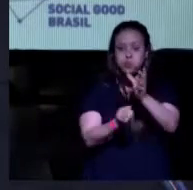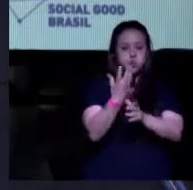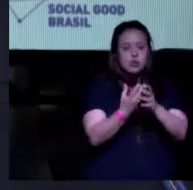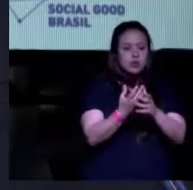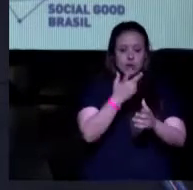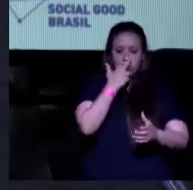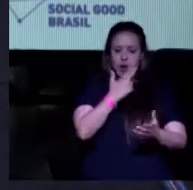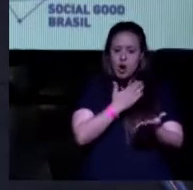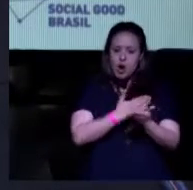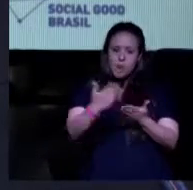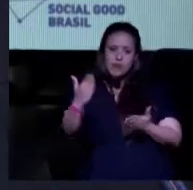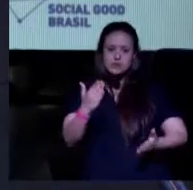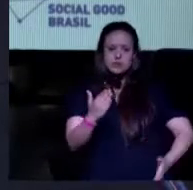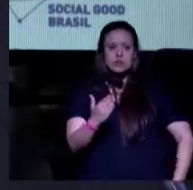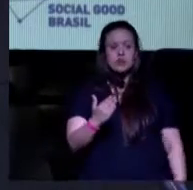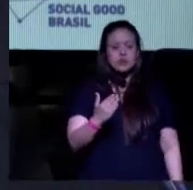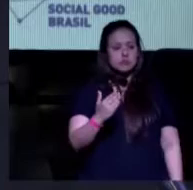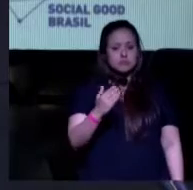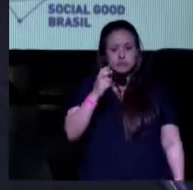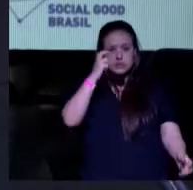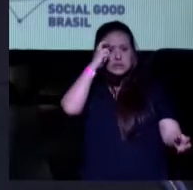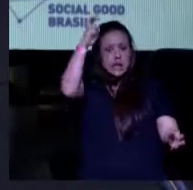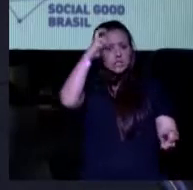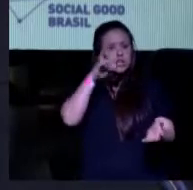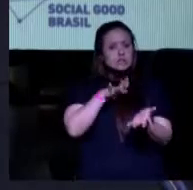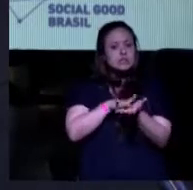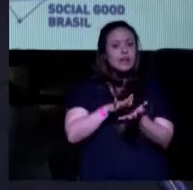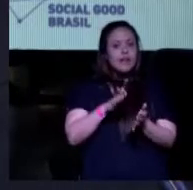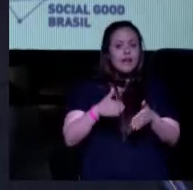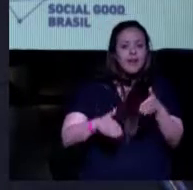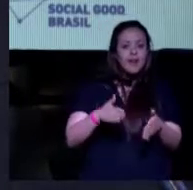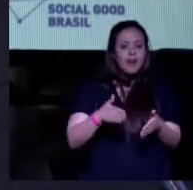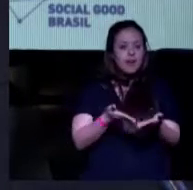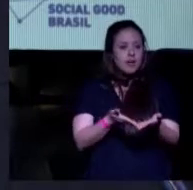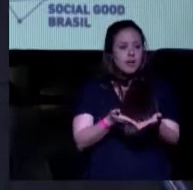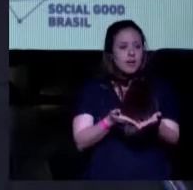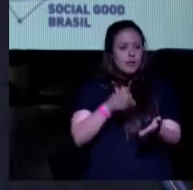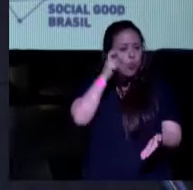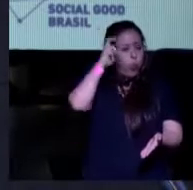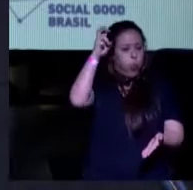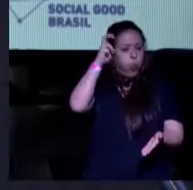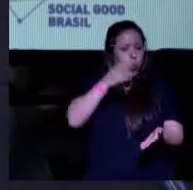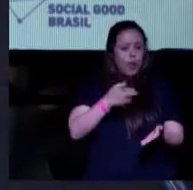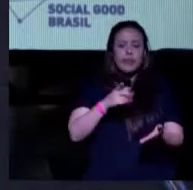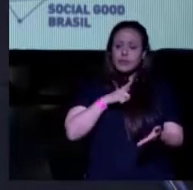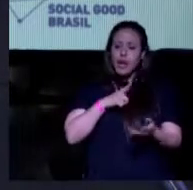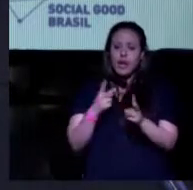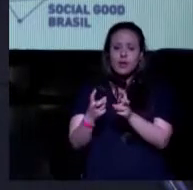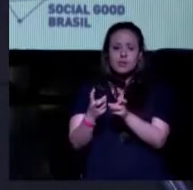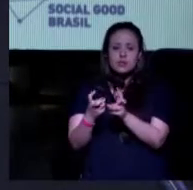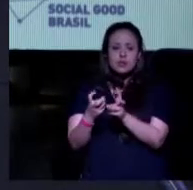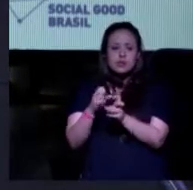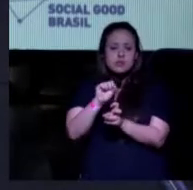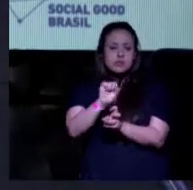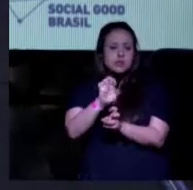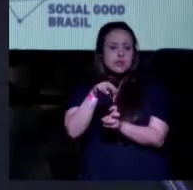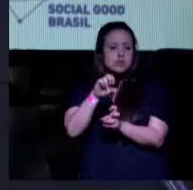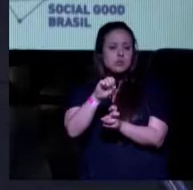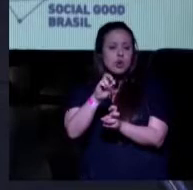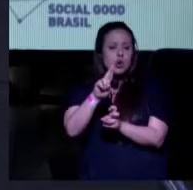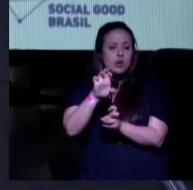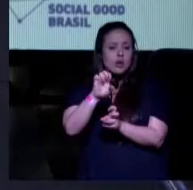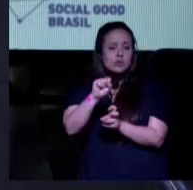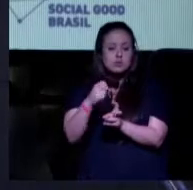máquina que aprendi com máquina em rede e fica melhor que têm sensores que aprendi ali e vamos conversando entre elas eu